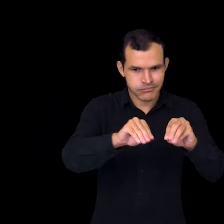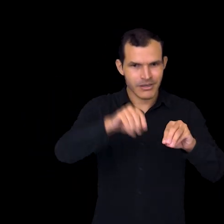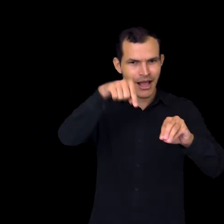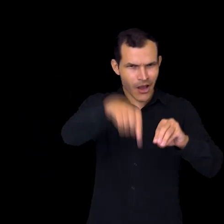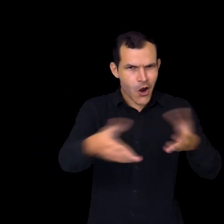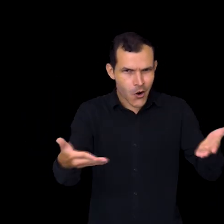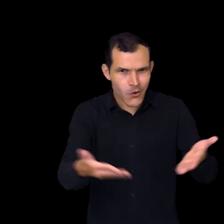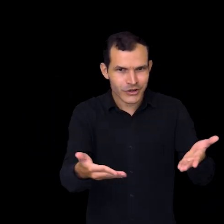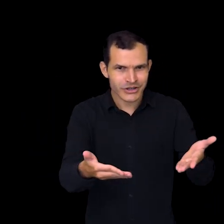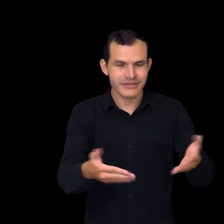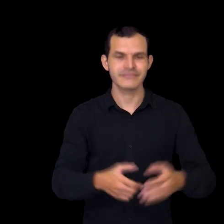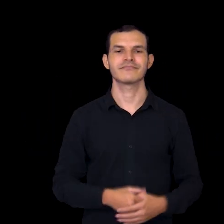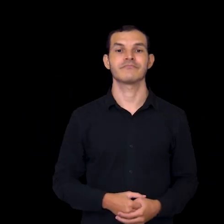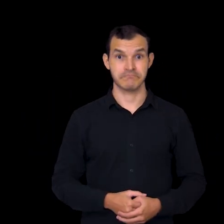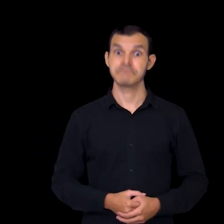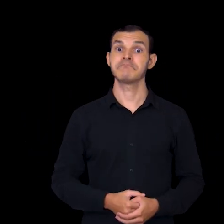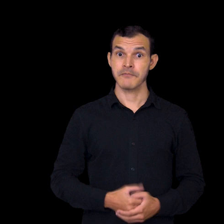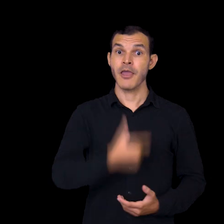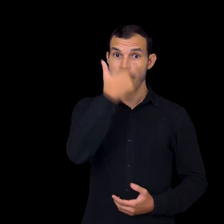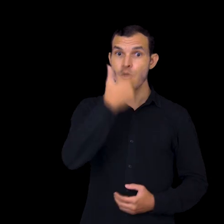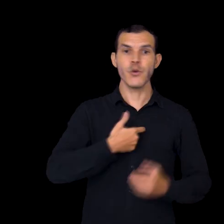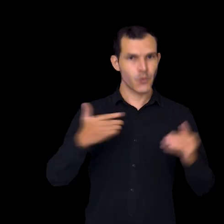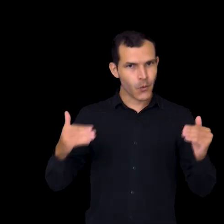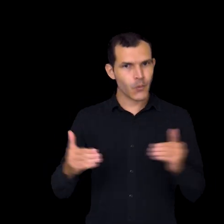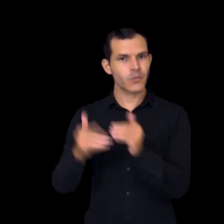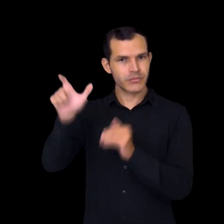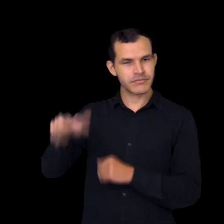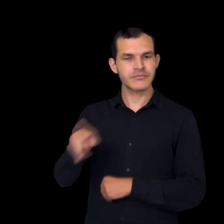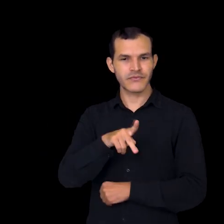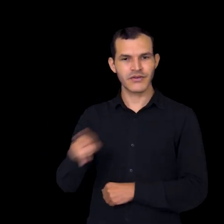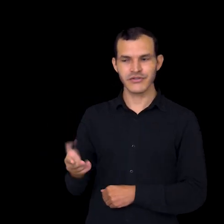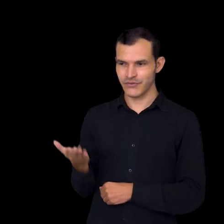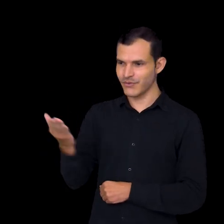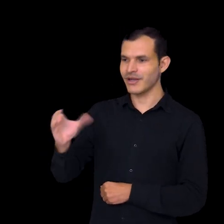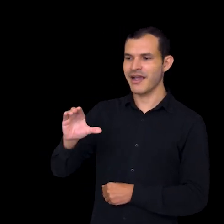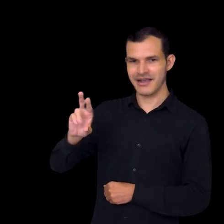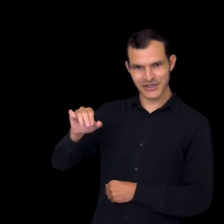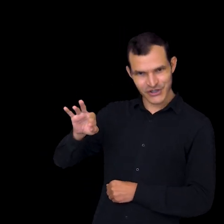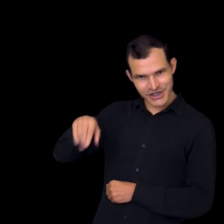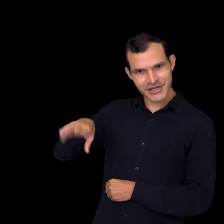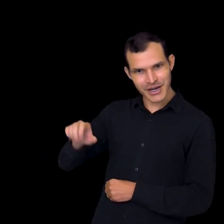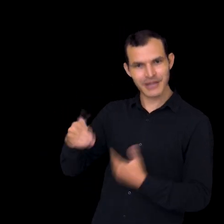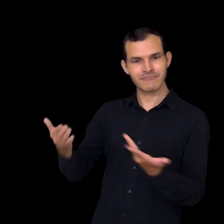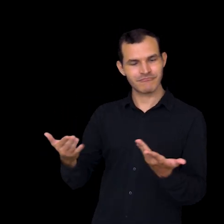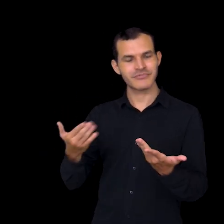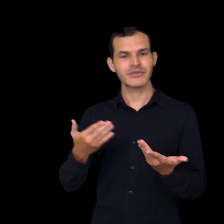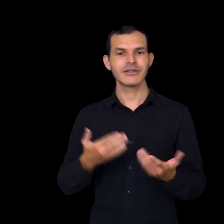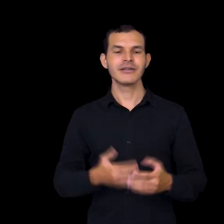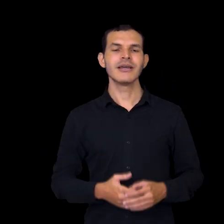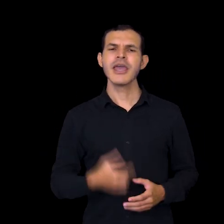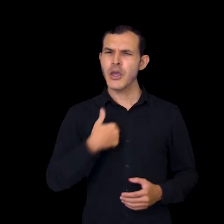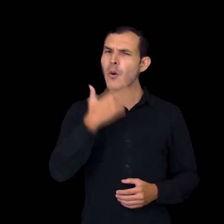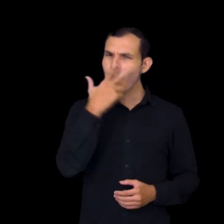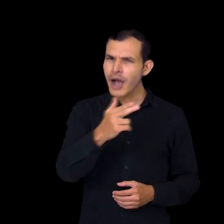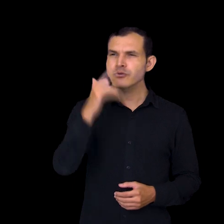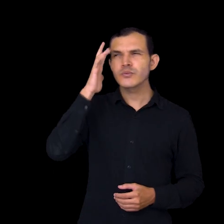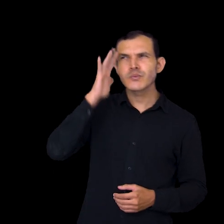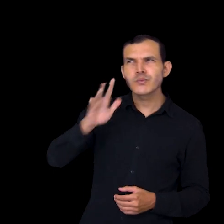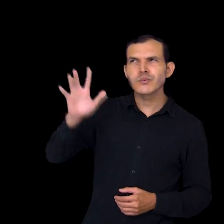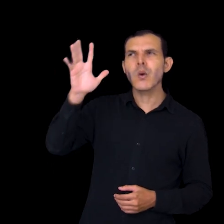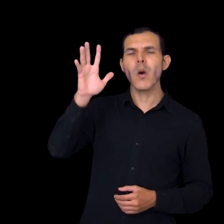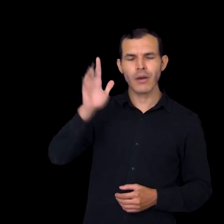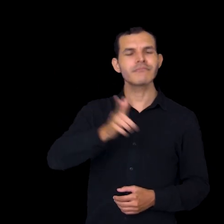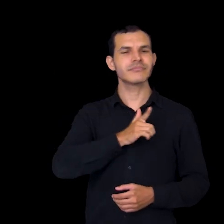centro do país? Eu concordo com a professora Cristiane e respondo de uma forma complementar. Deusdedit Rocha Júnior, historiador.